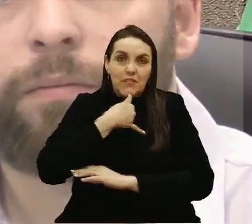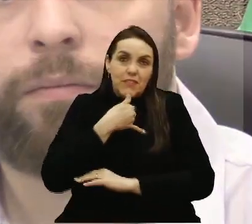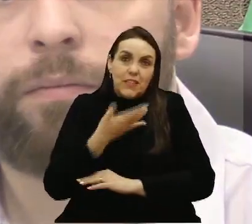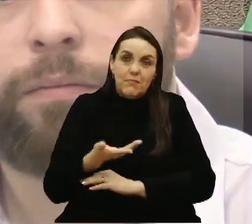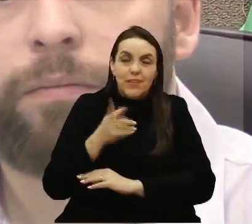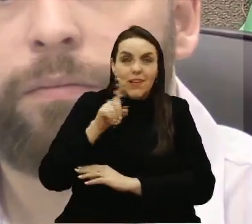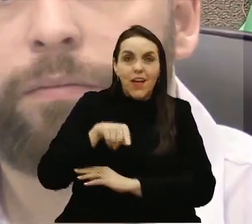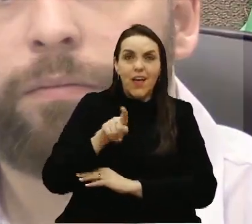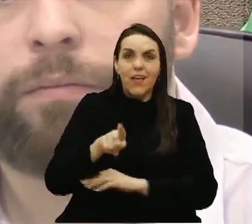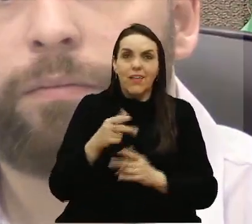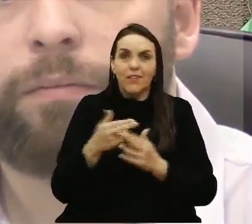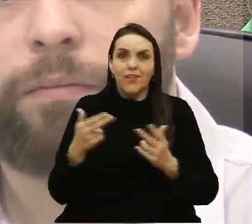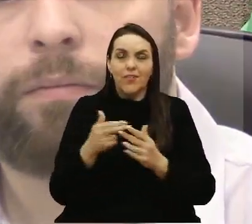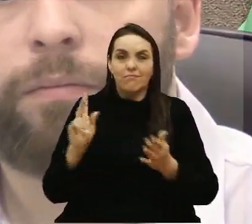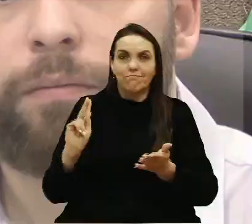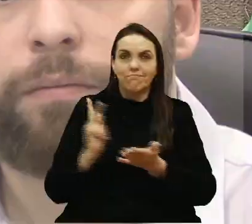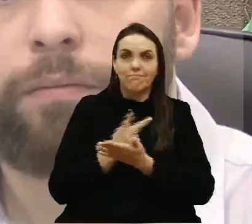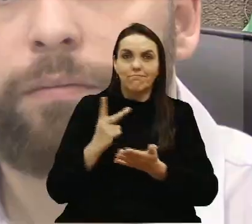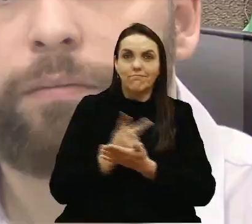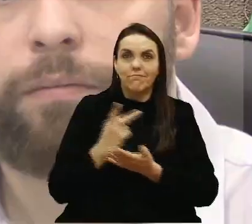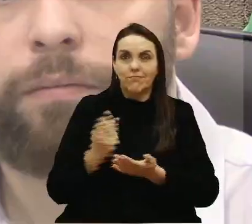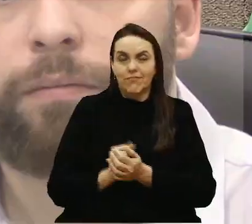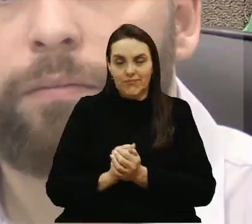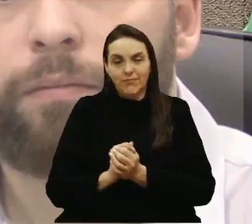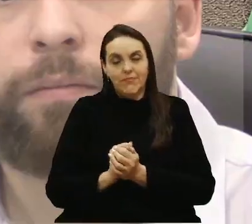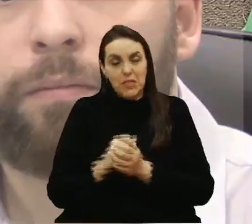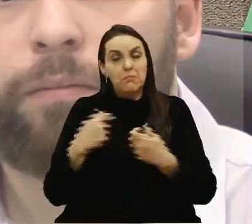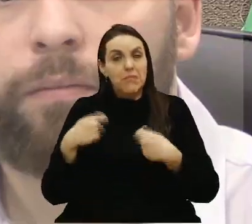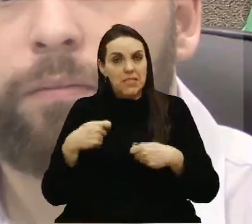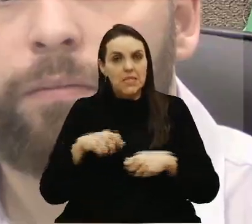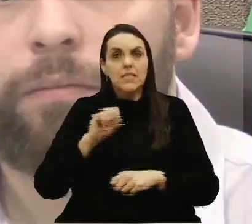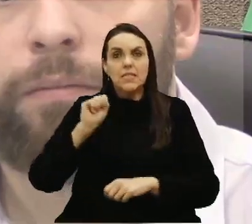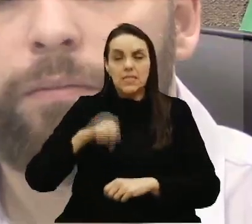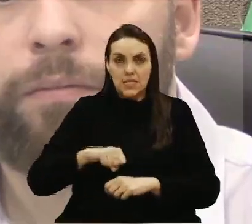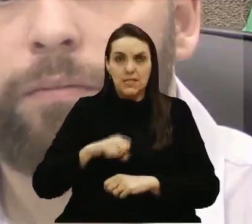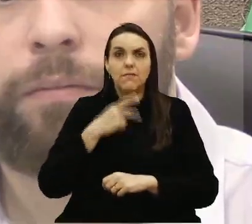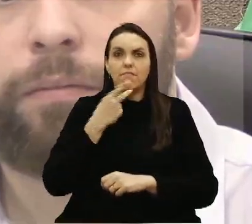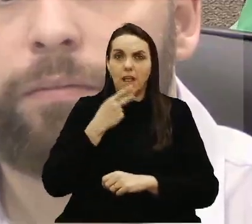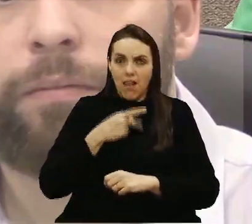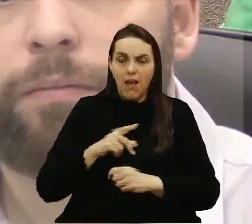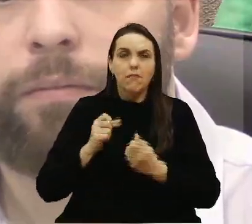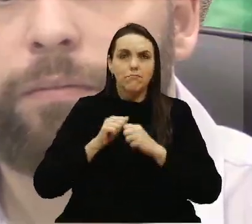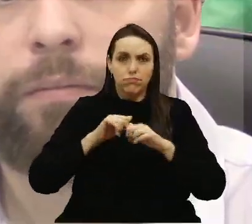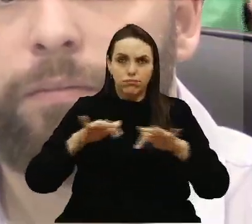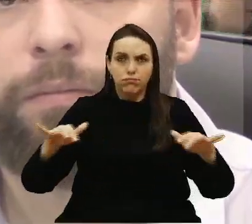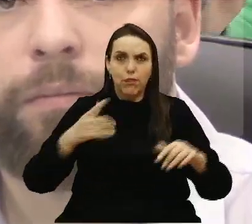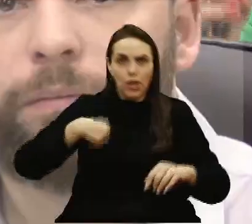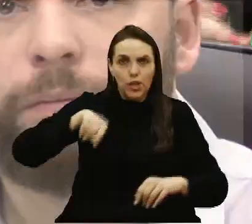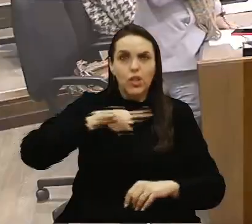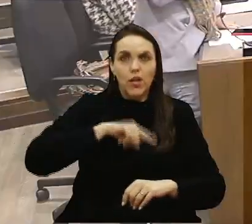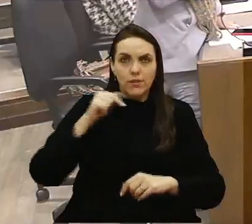sendo questões erradas, errôneas, né? E precisam, sim, ser rebatidas e reverberadas por nós aqui.